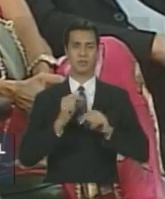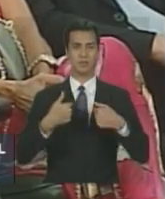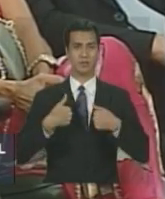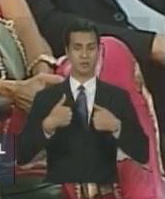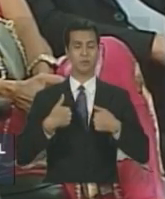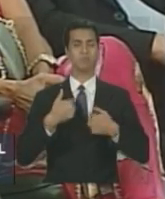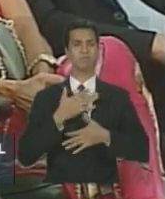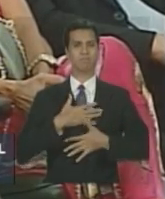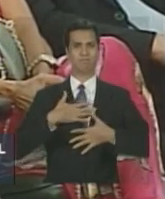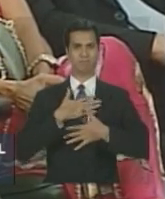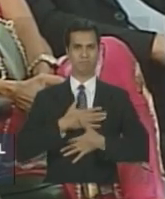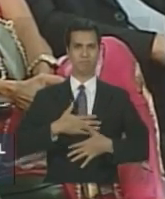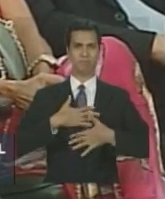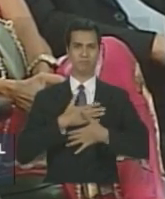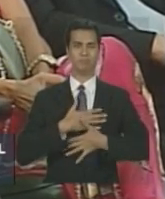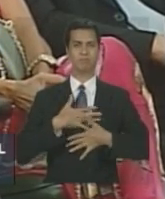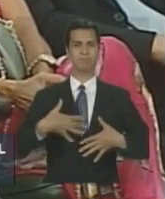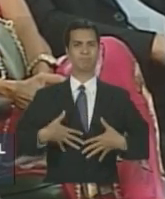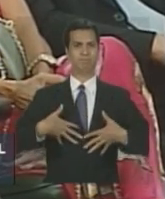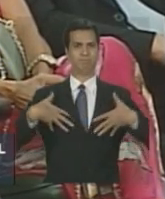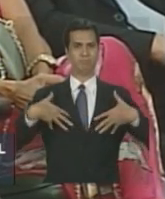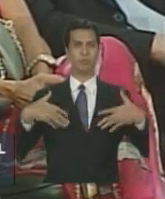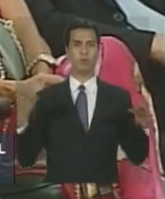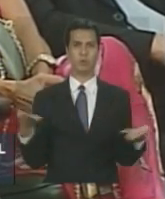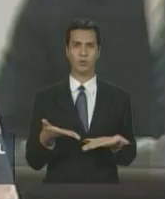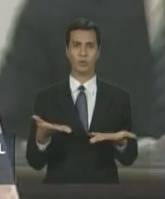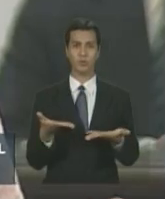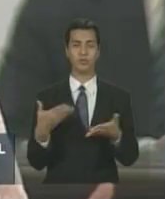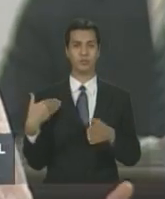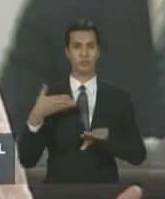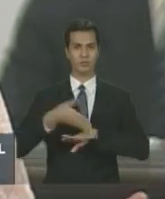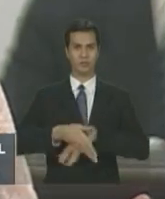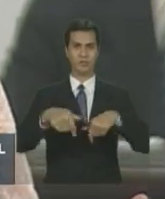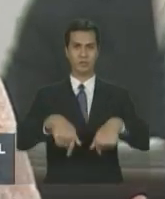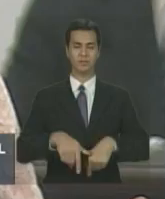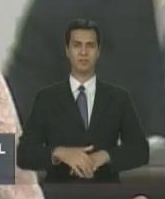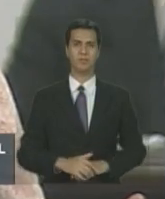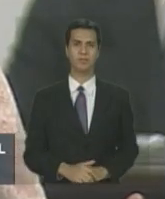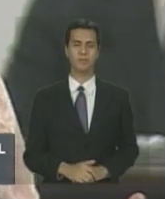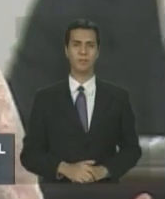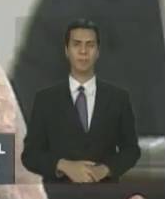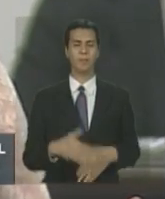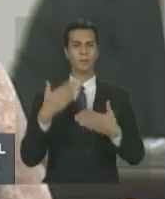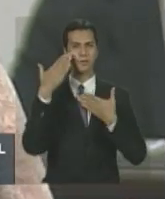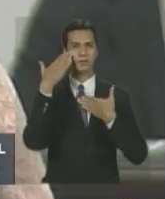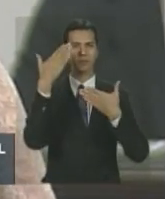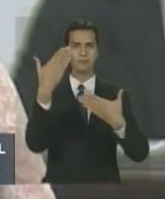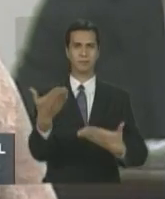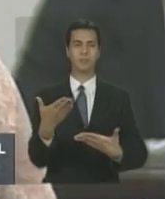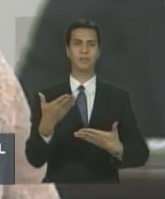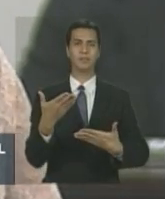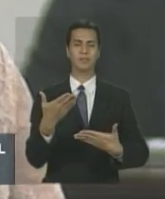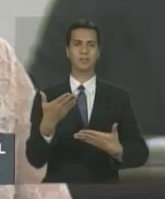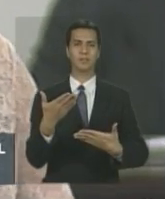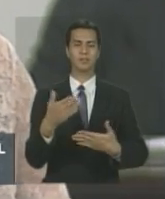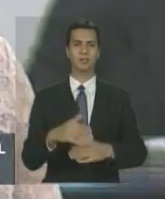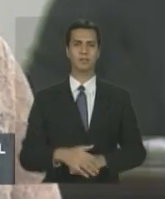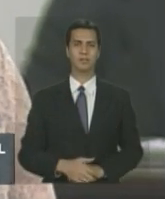mim é uma honra estar aqui nesse momento hoje. Agradeço as